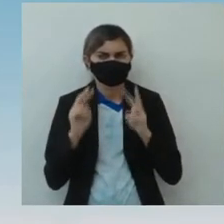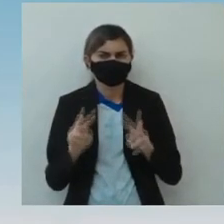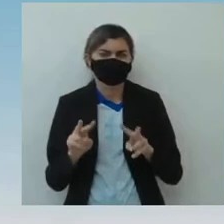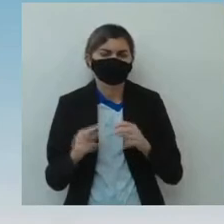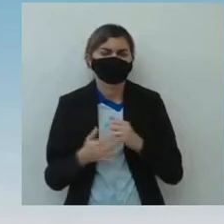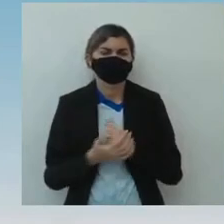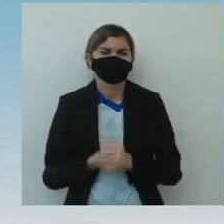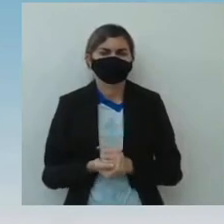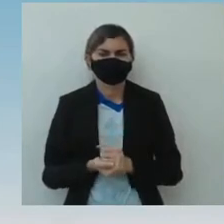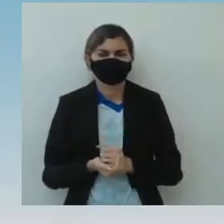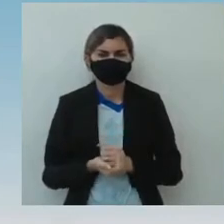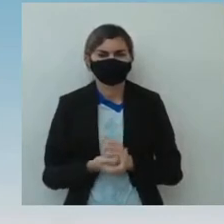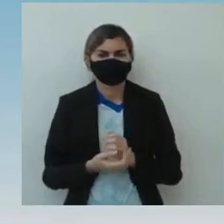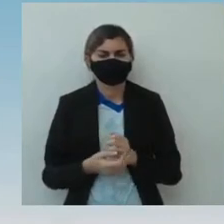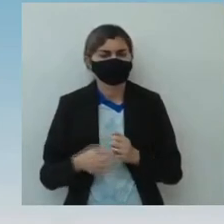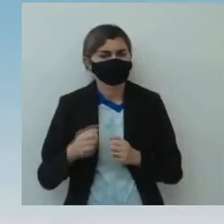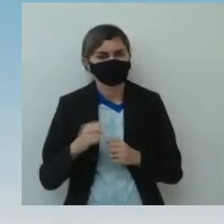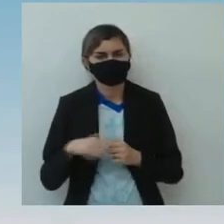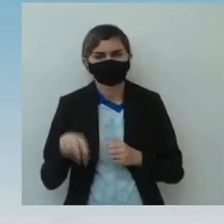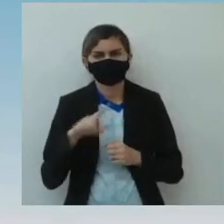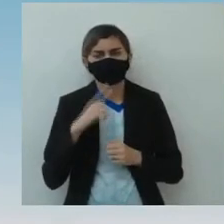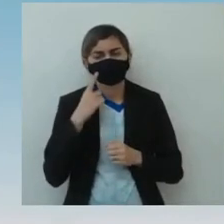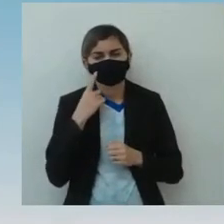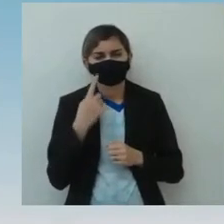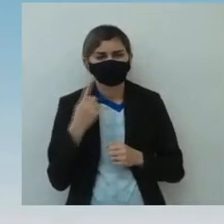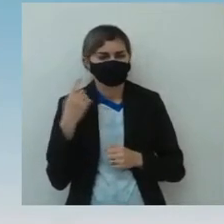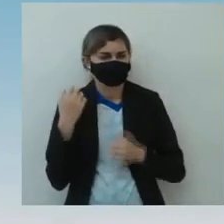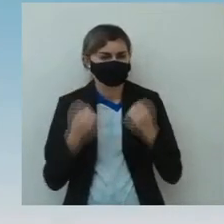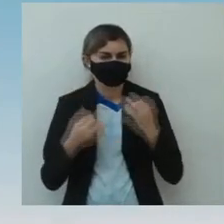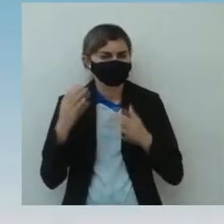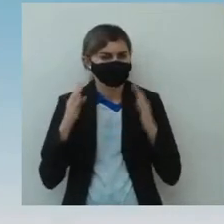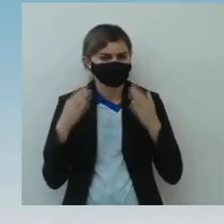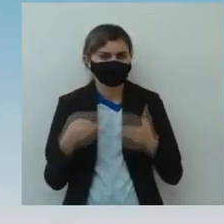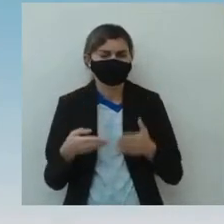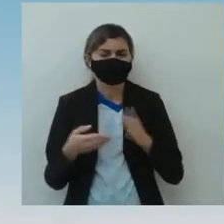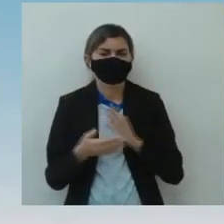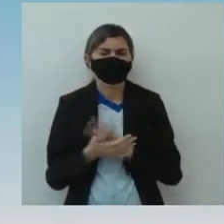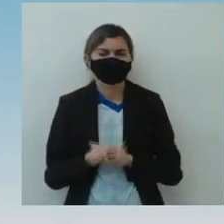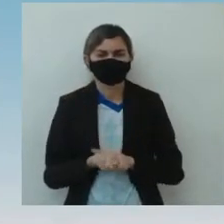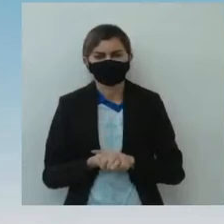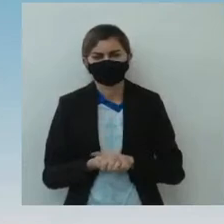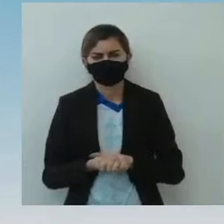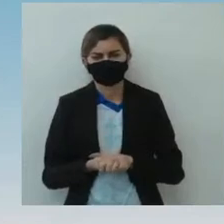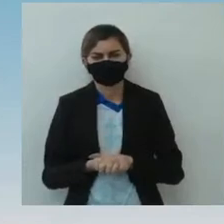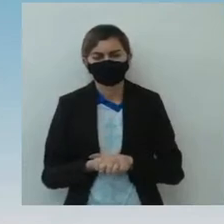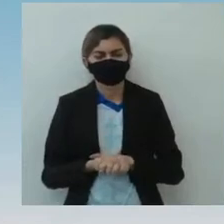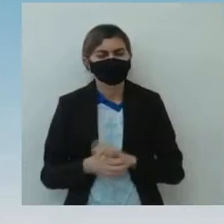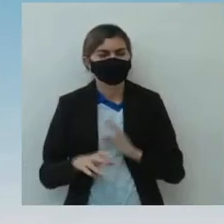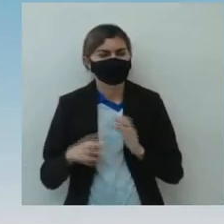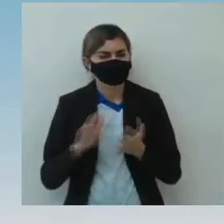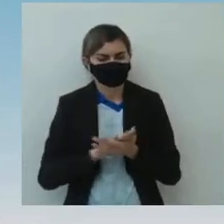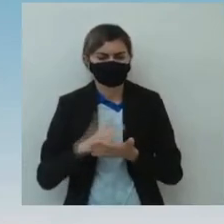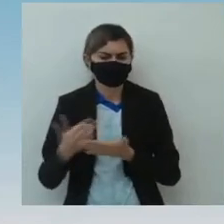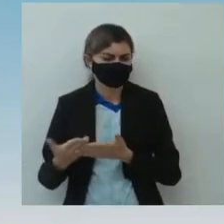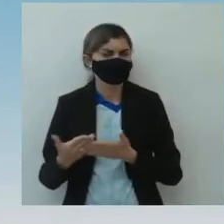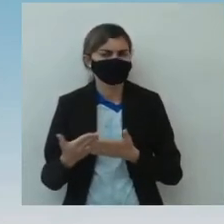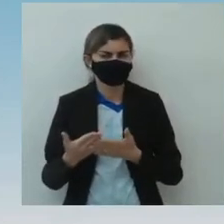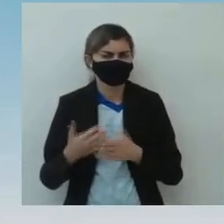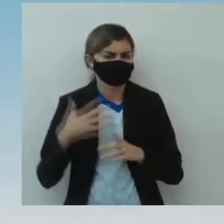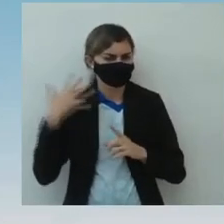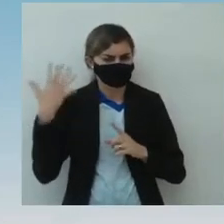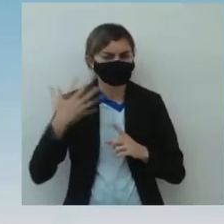rear speakers so Claire and species are crack vamos